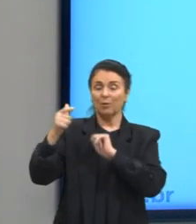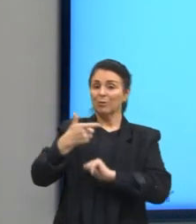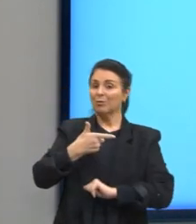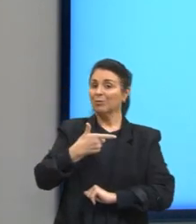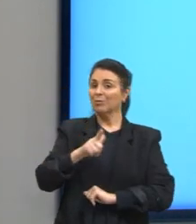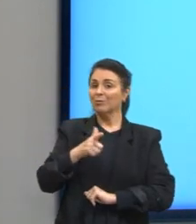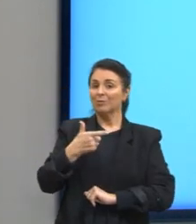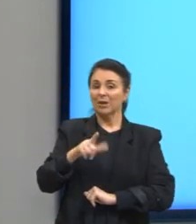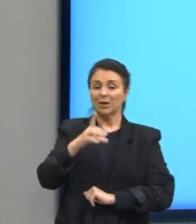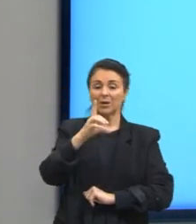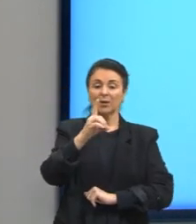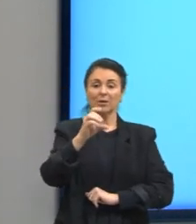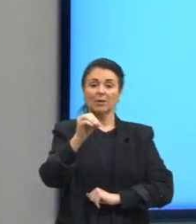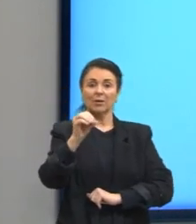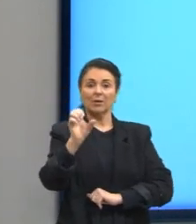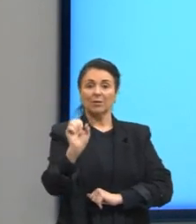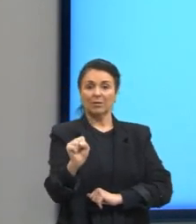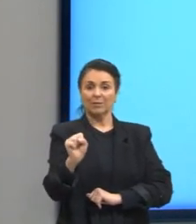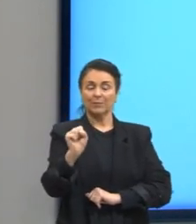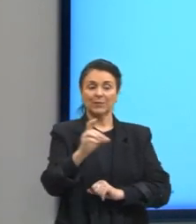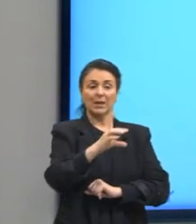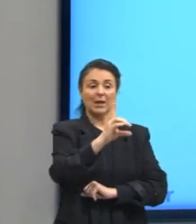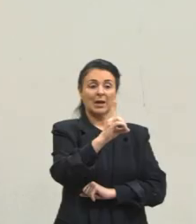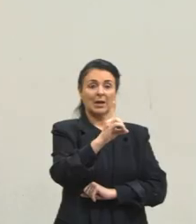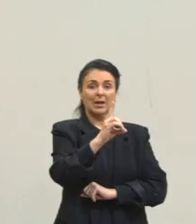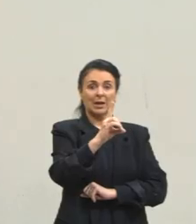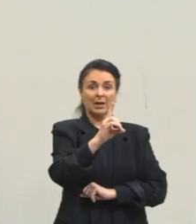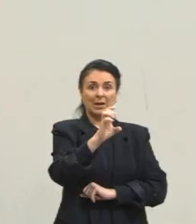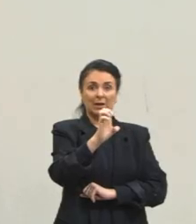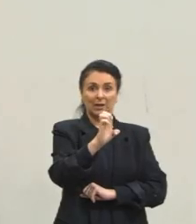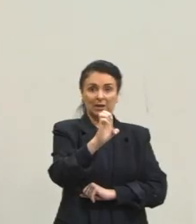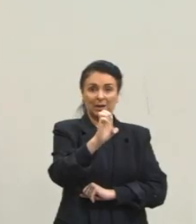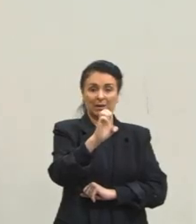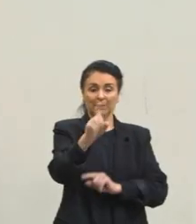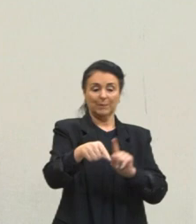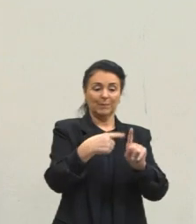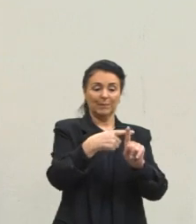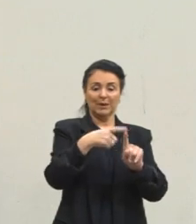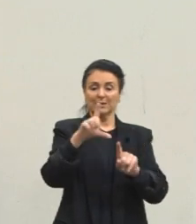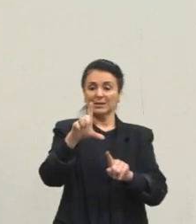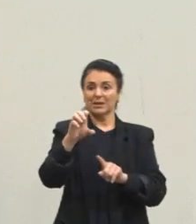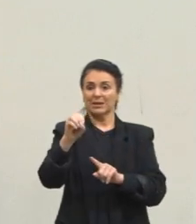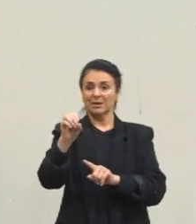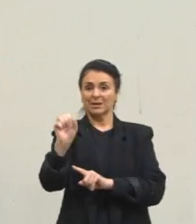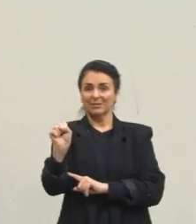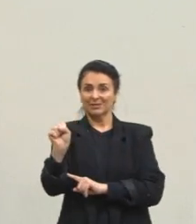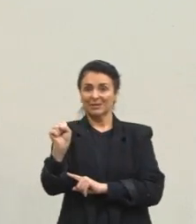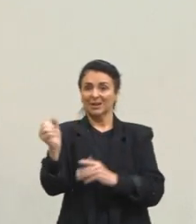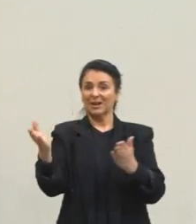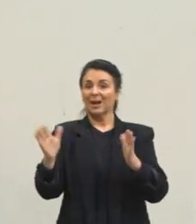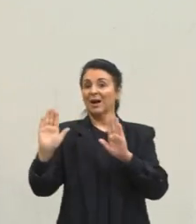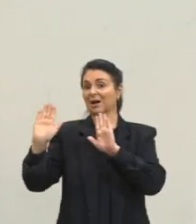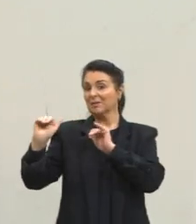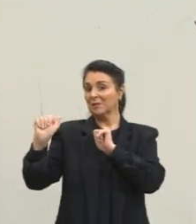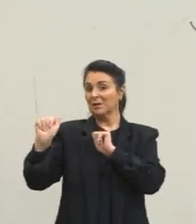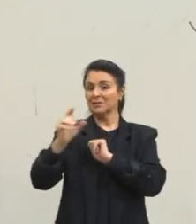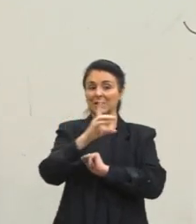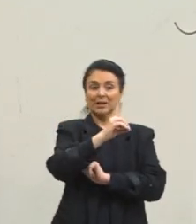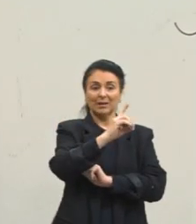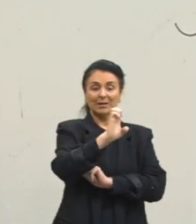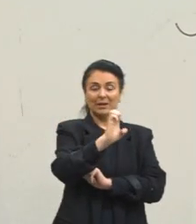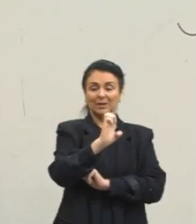seria de mais los em espanhol Secretaria de nós